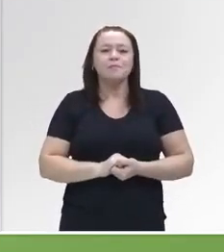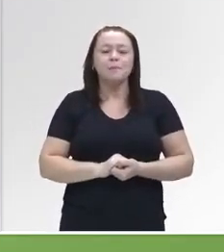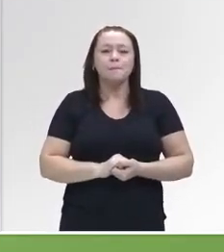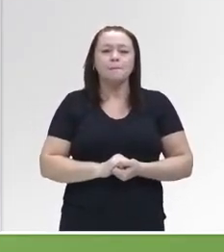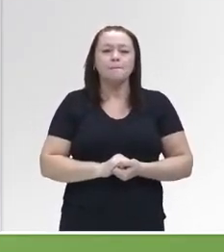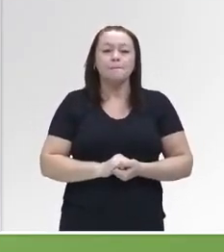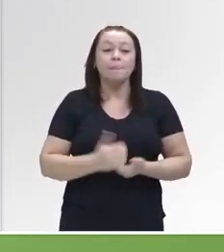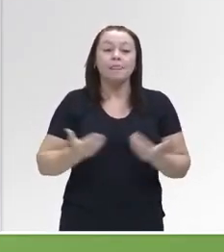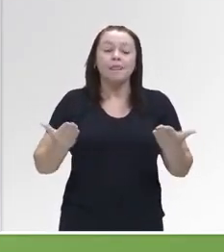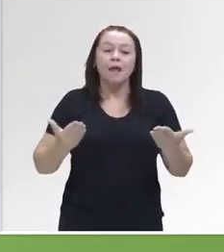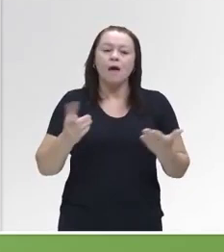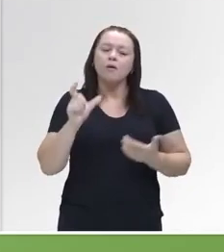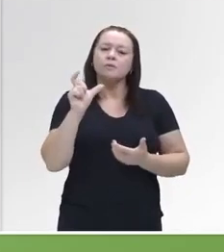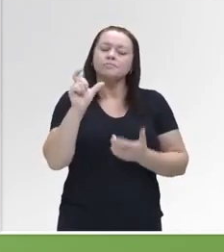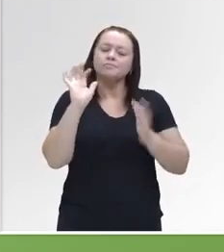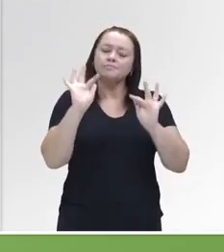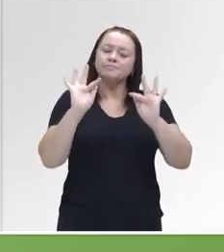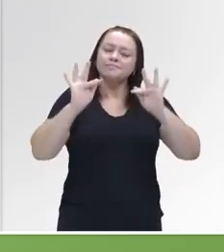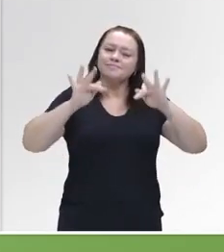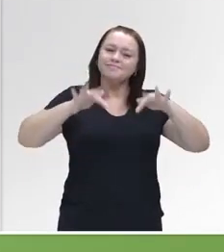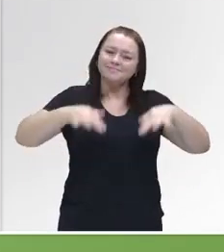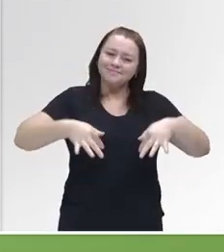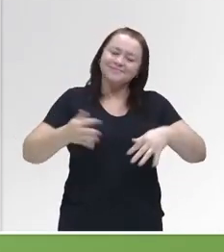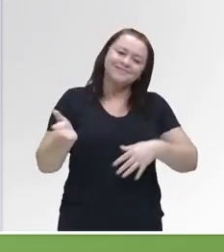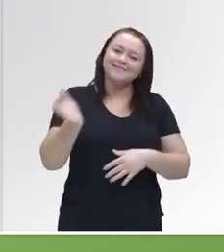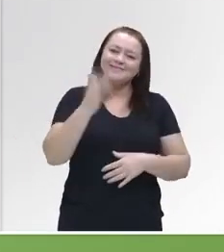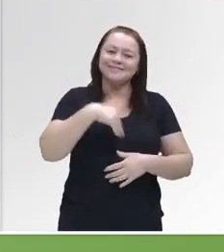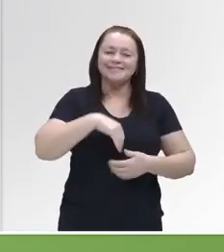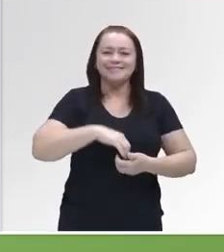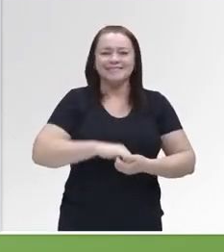para as nossas considerações finais? Vamos lá?